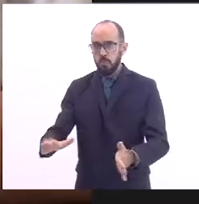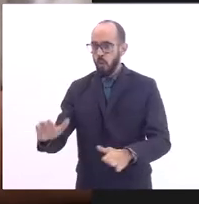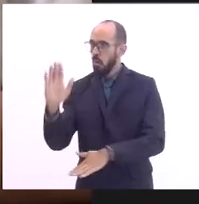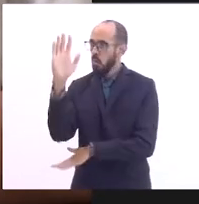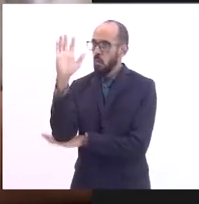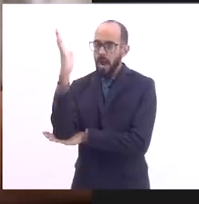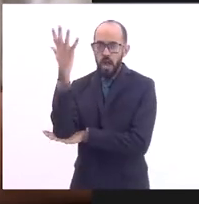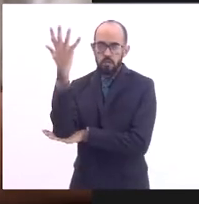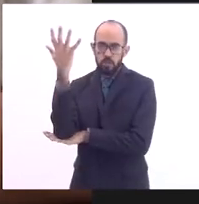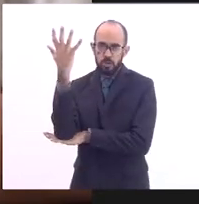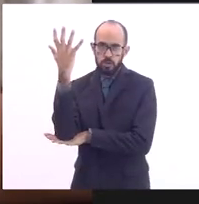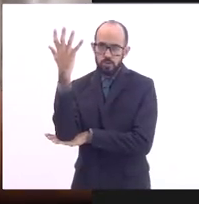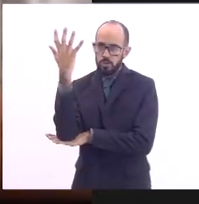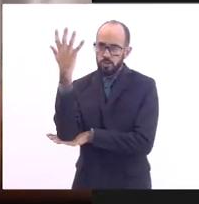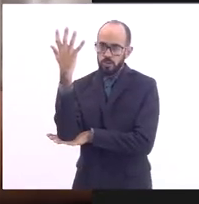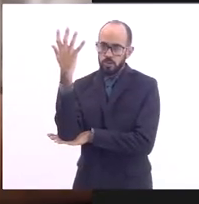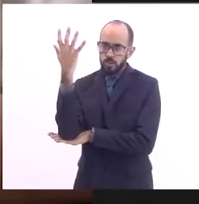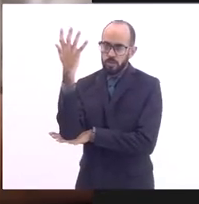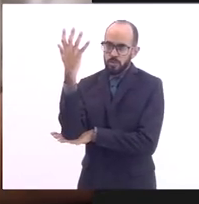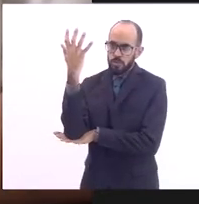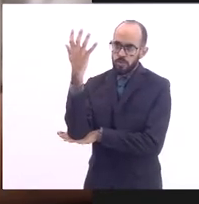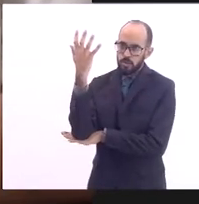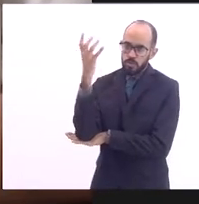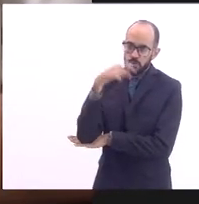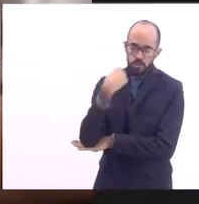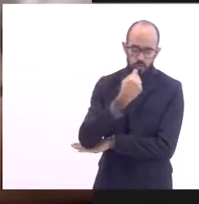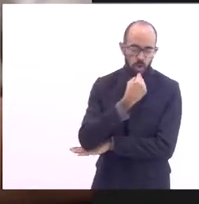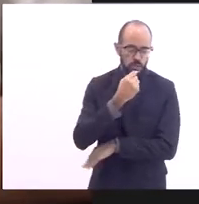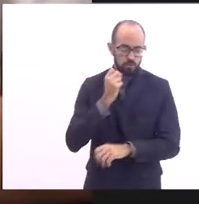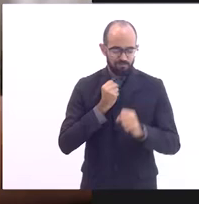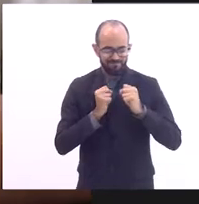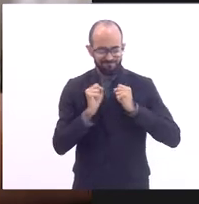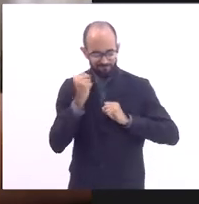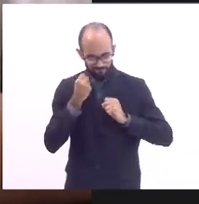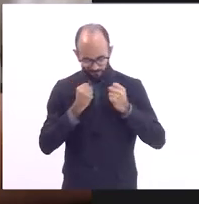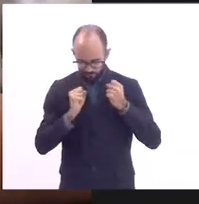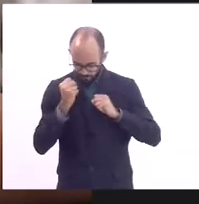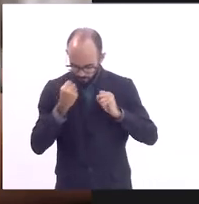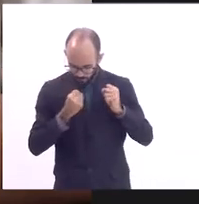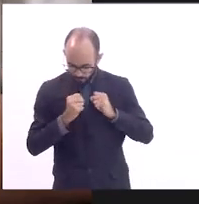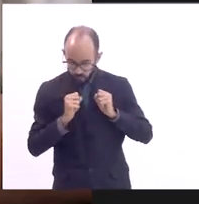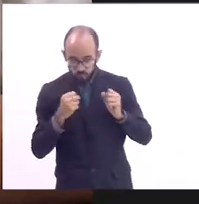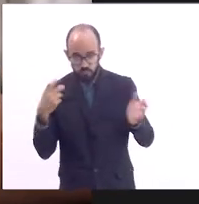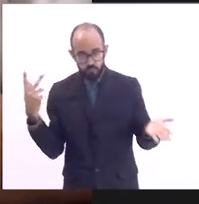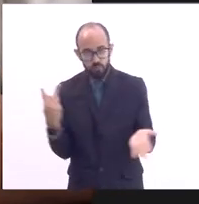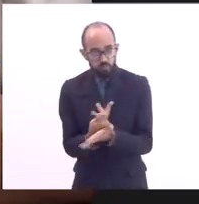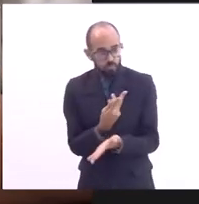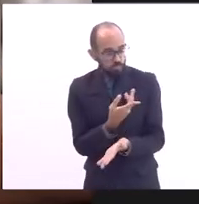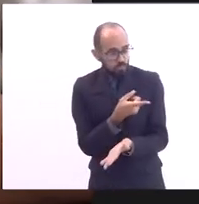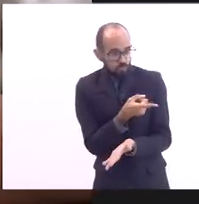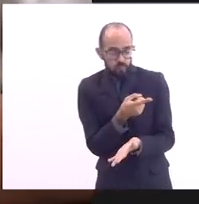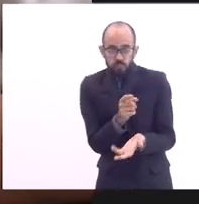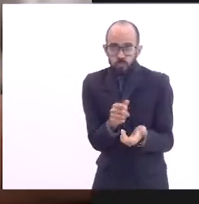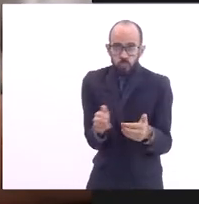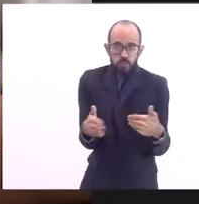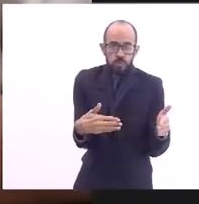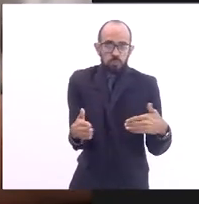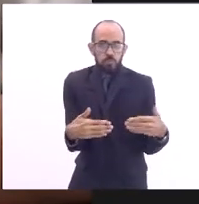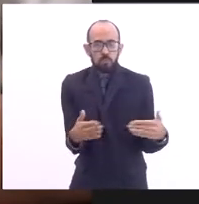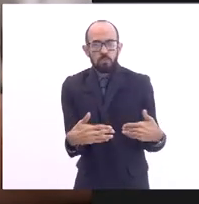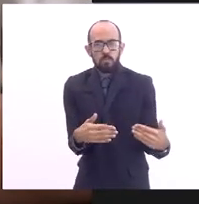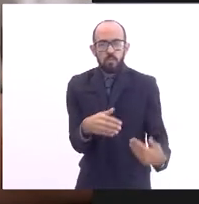Então, a gente fica efetivamente muito angustiado com essa parte operacional